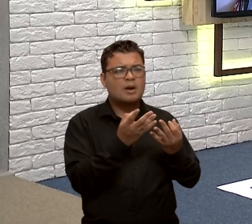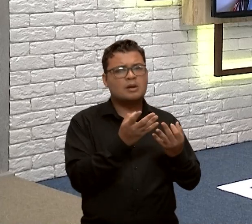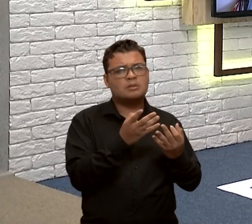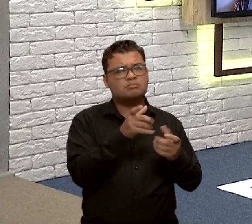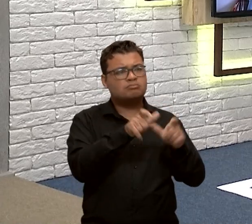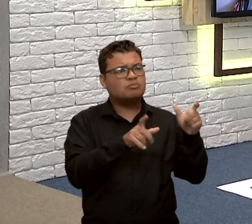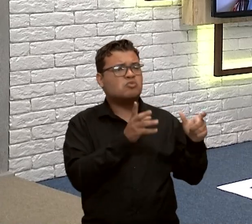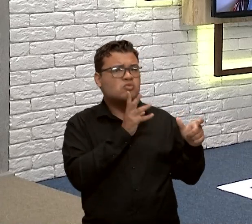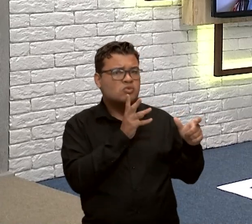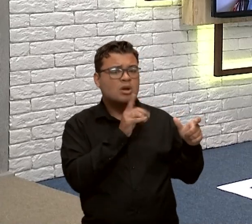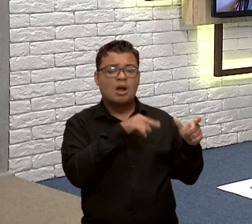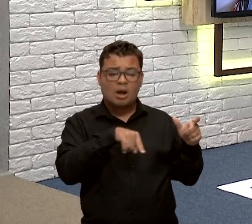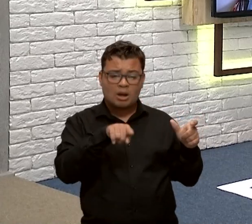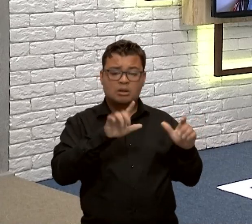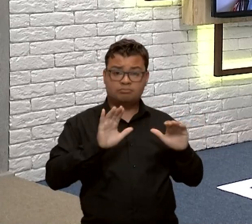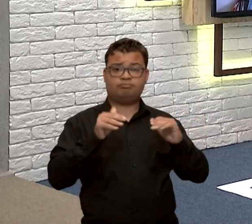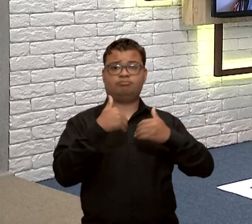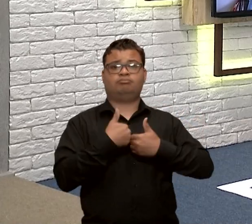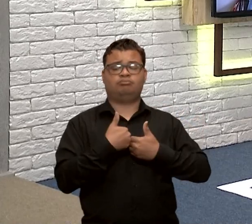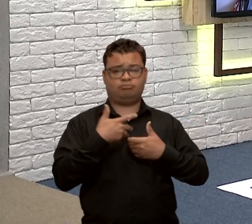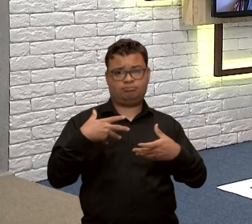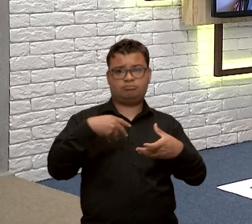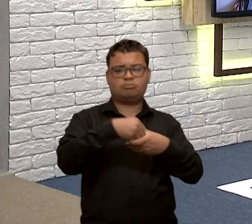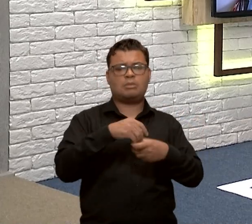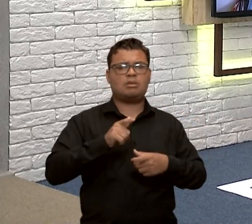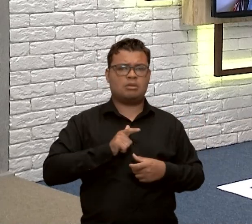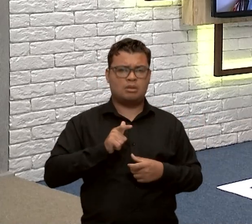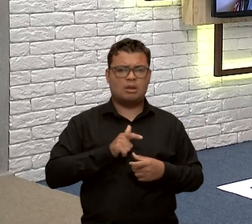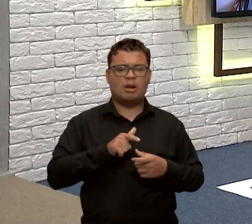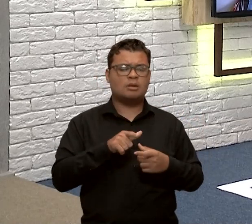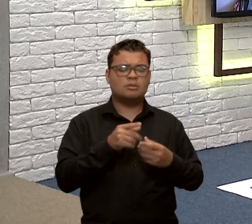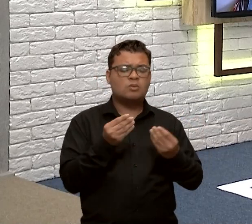estão dentro do espectro do autismo. Explica um pouco mais.